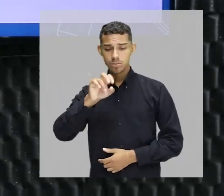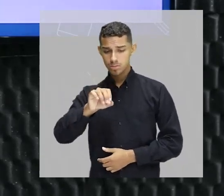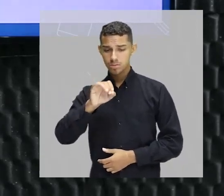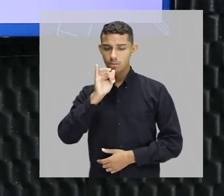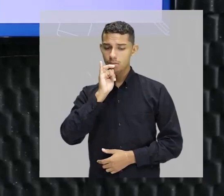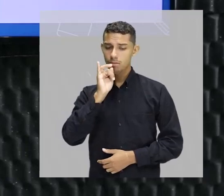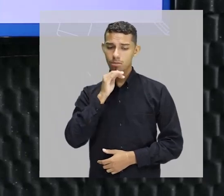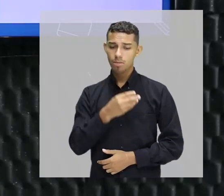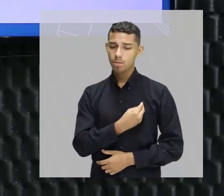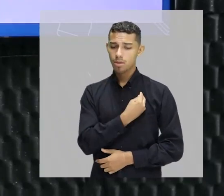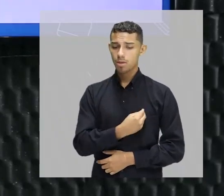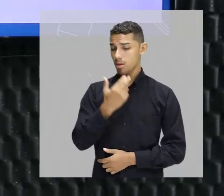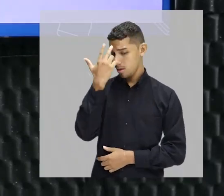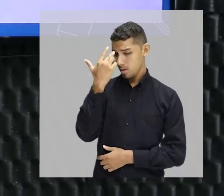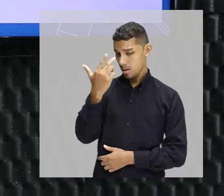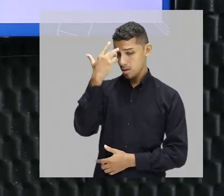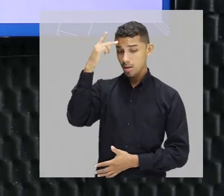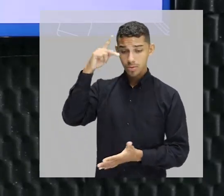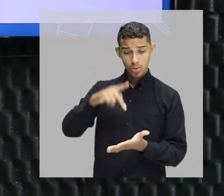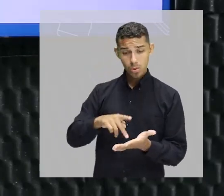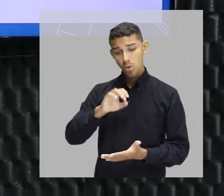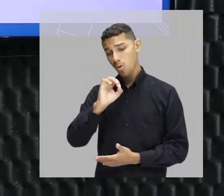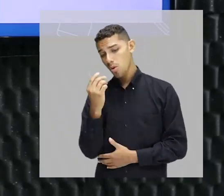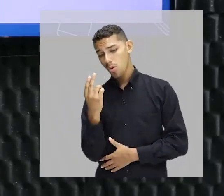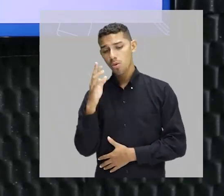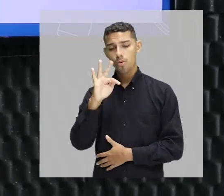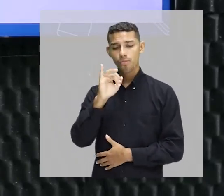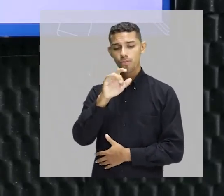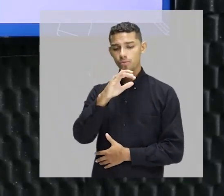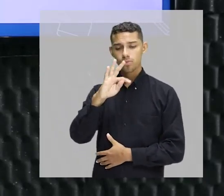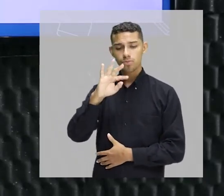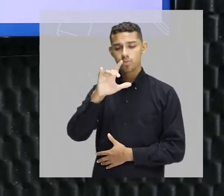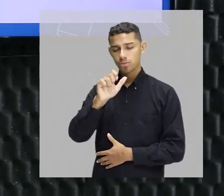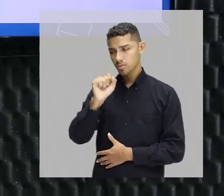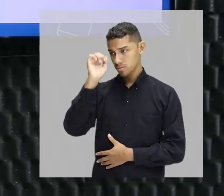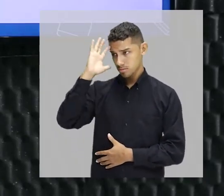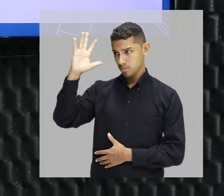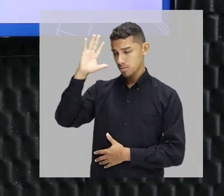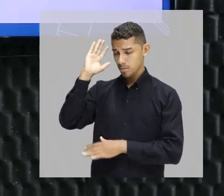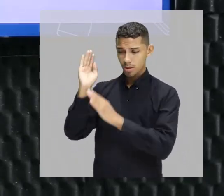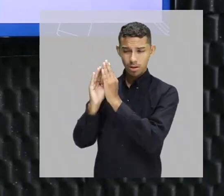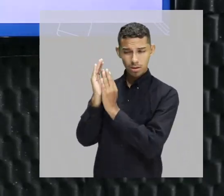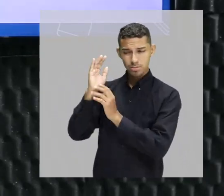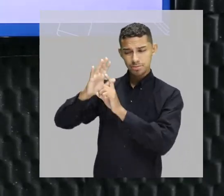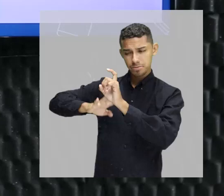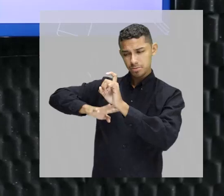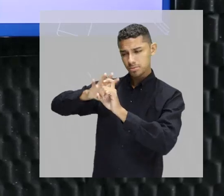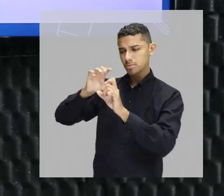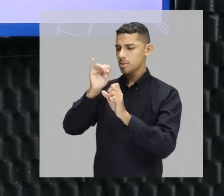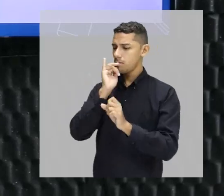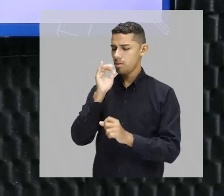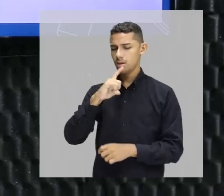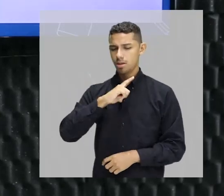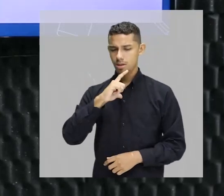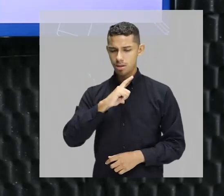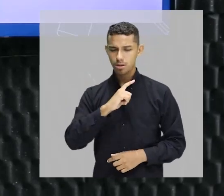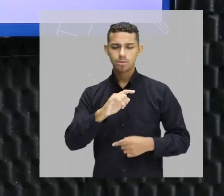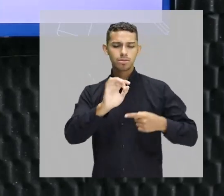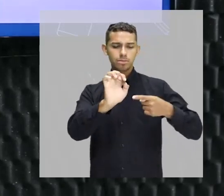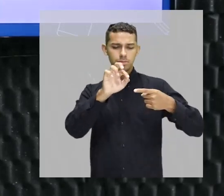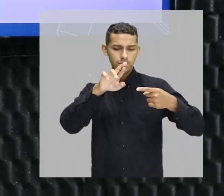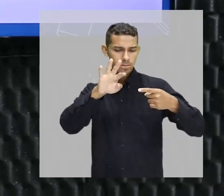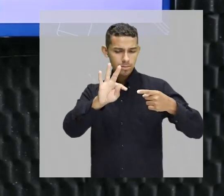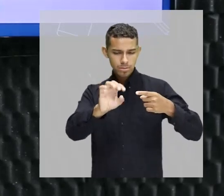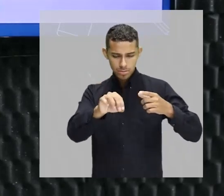real ou fictícia. Então, na tipologia narrativa, nós temos o quê? O enredo, os